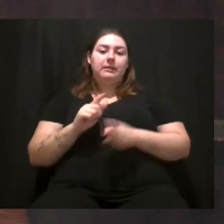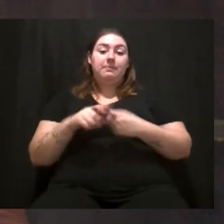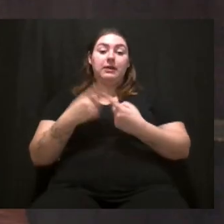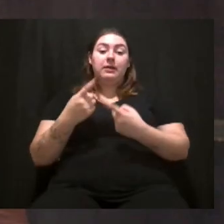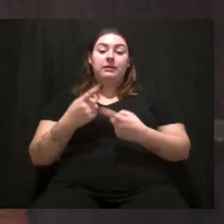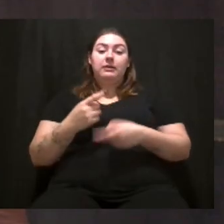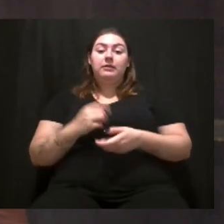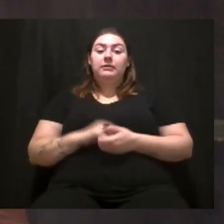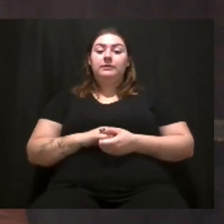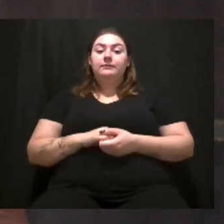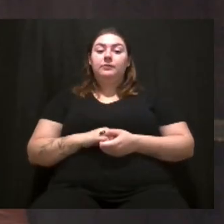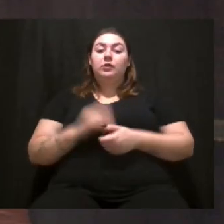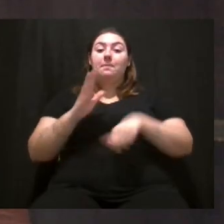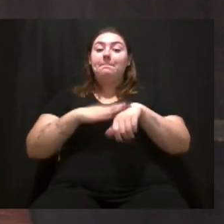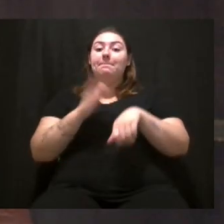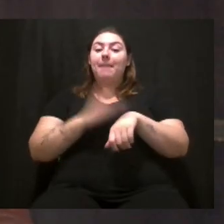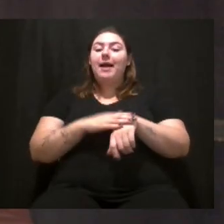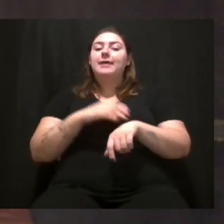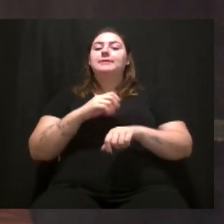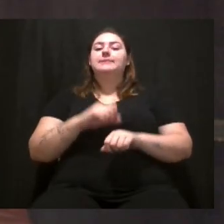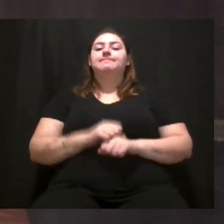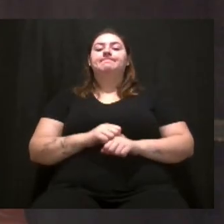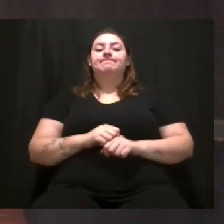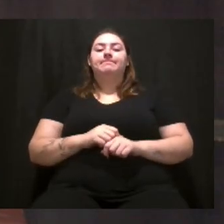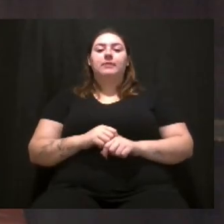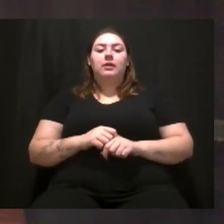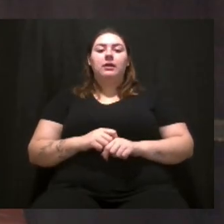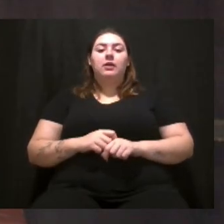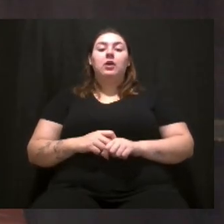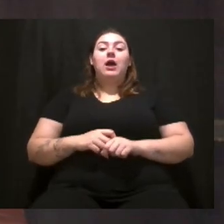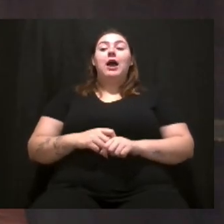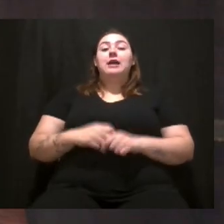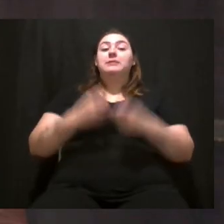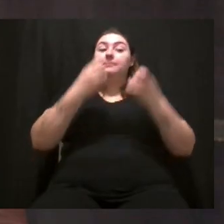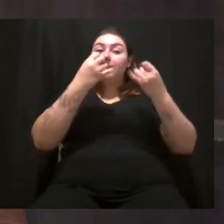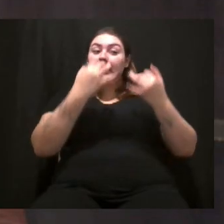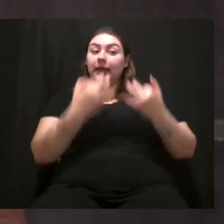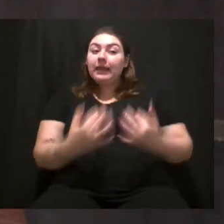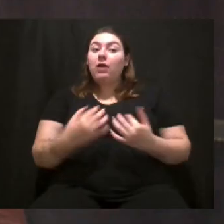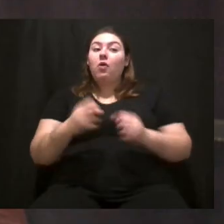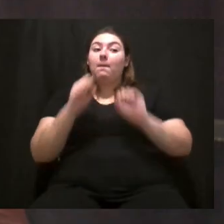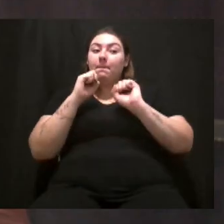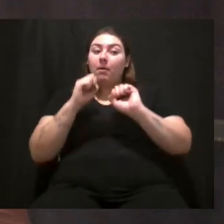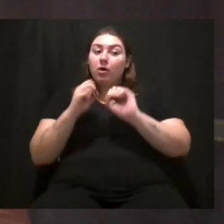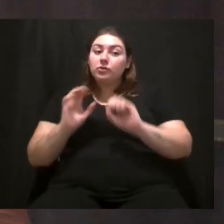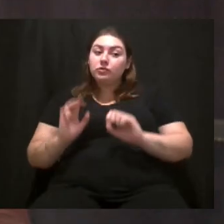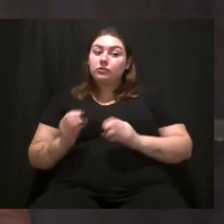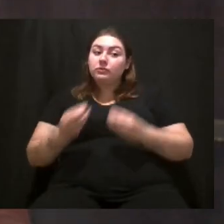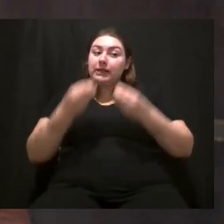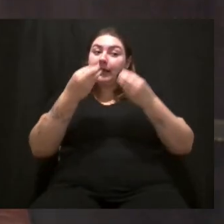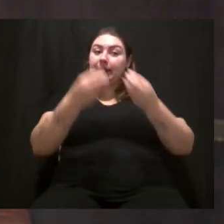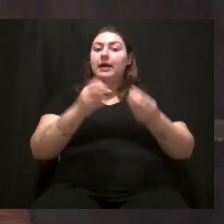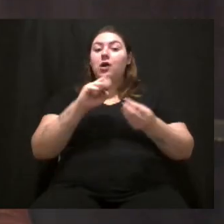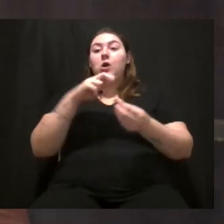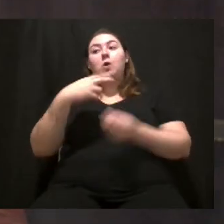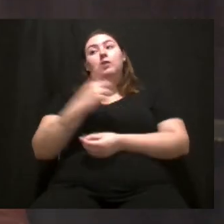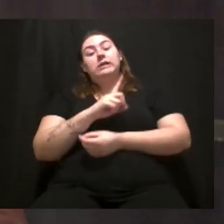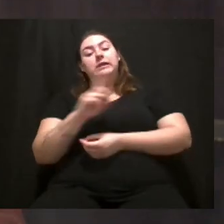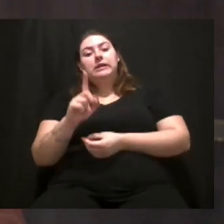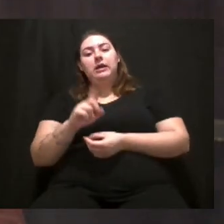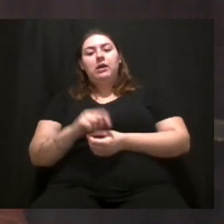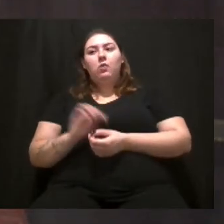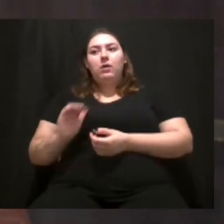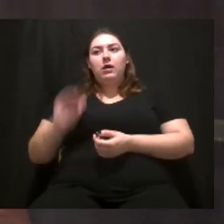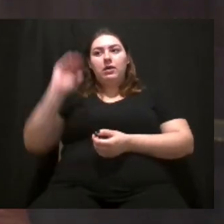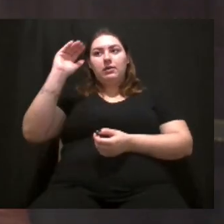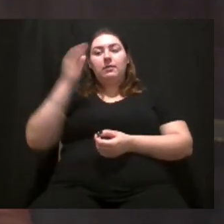trabalha a estima do nosso filho sobre as coisas que a gente pode e não pode dar para ele, ele vai se formar um adulto muito melhor. Então, por isso